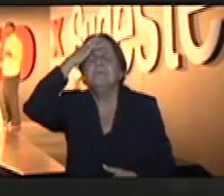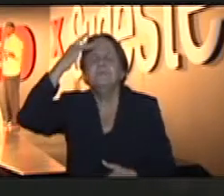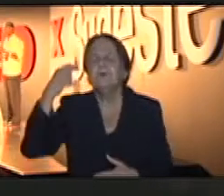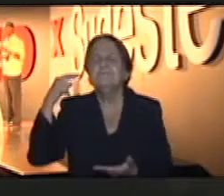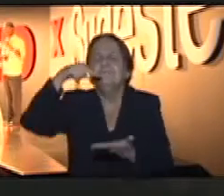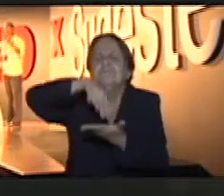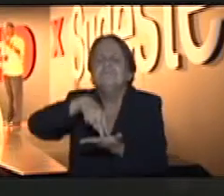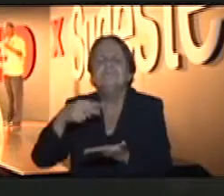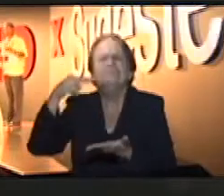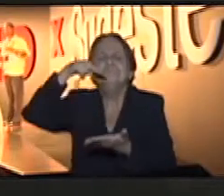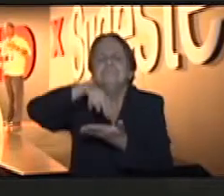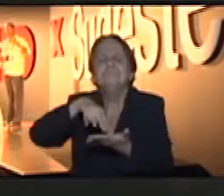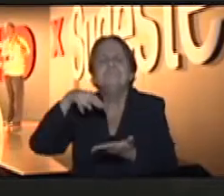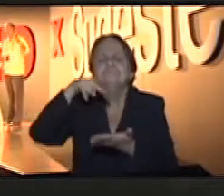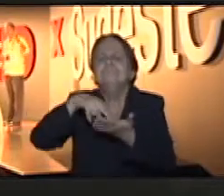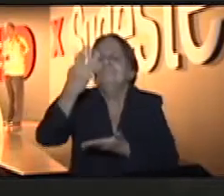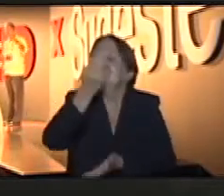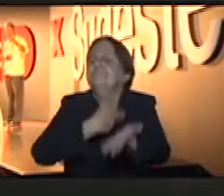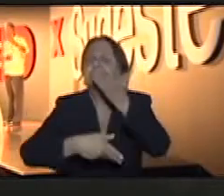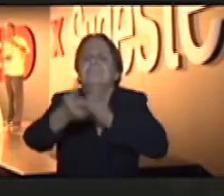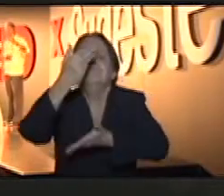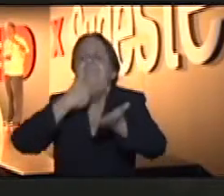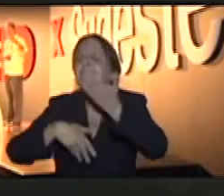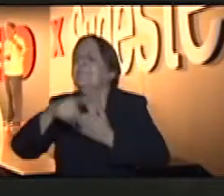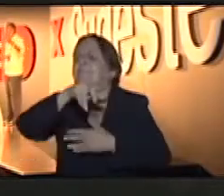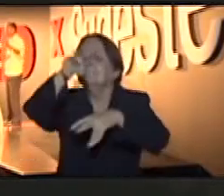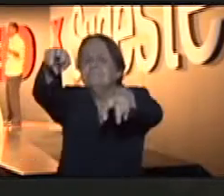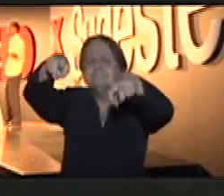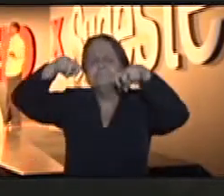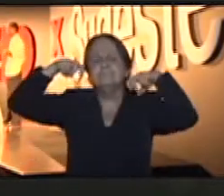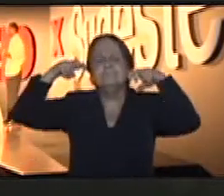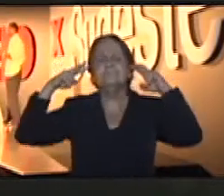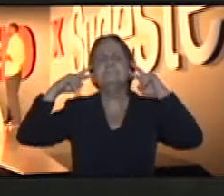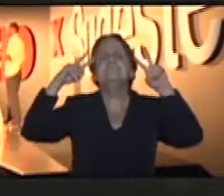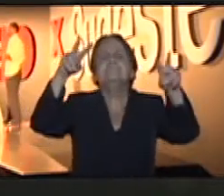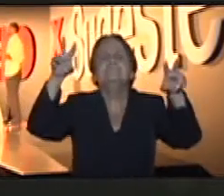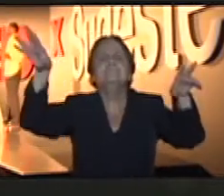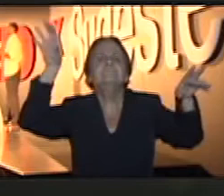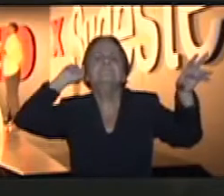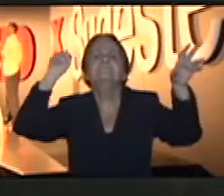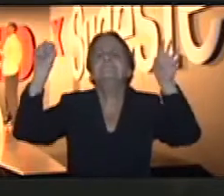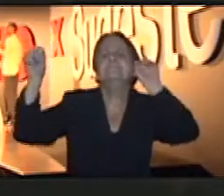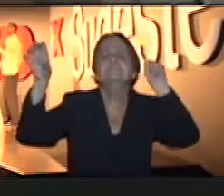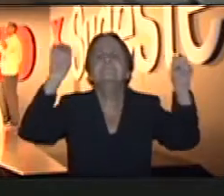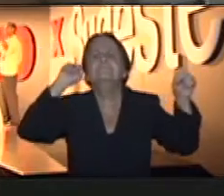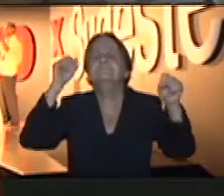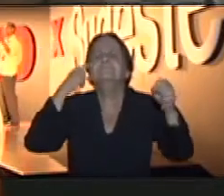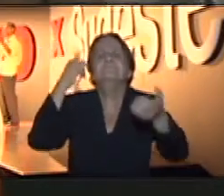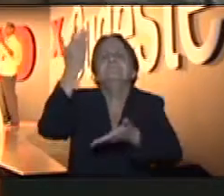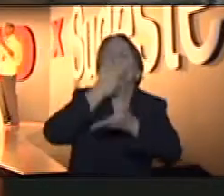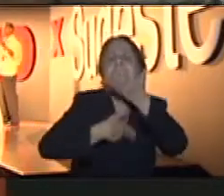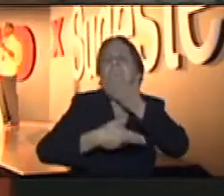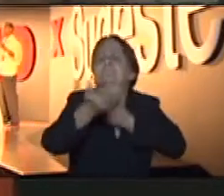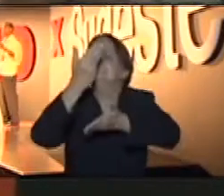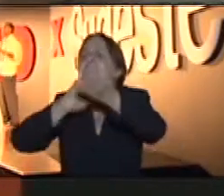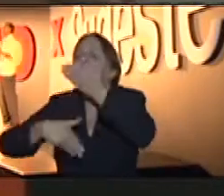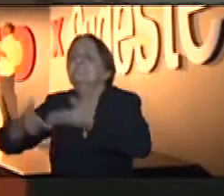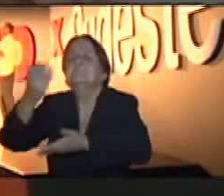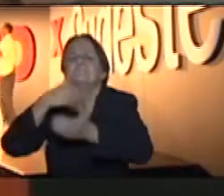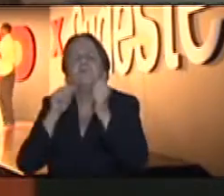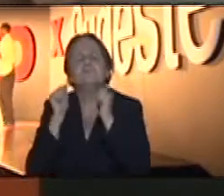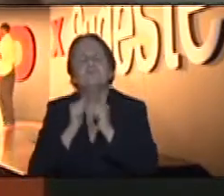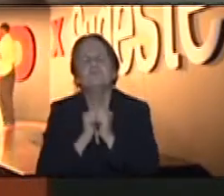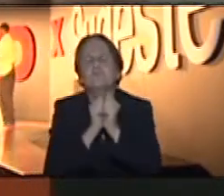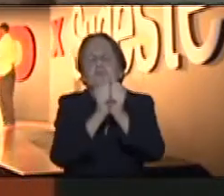que aqui compartilharam com vocês que estão nos assistindo no ouv nos ouvindo compartilhando aqui juntos